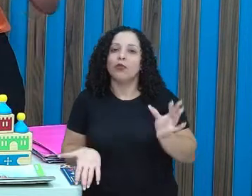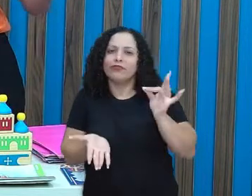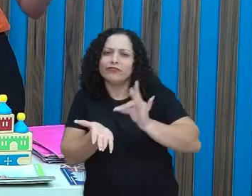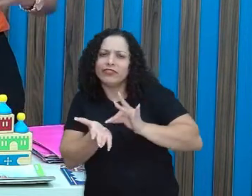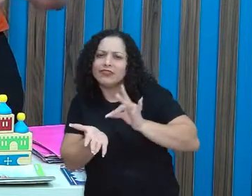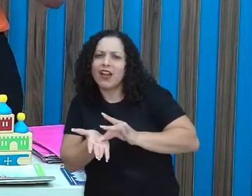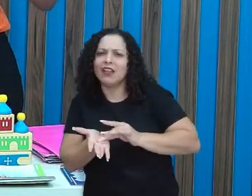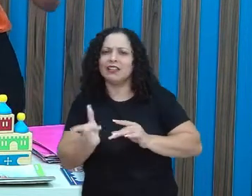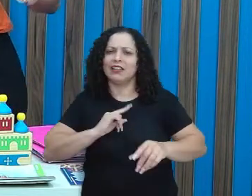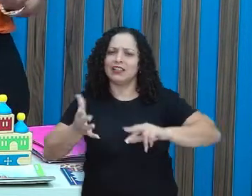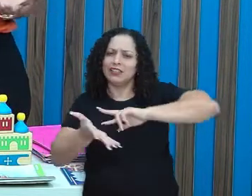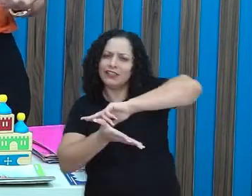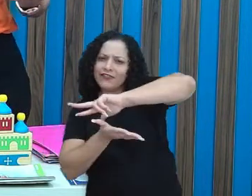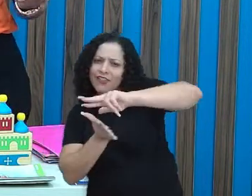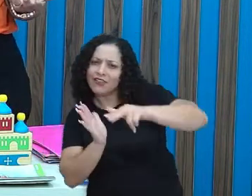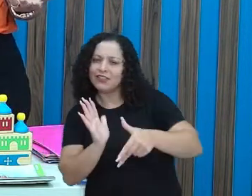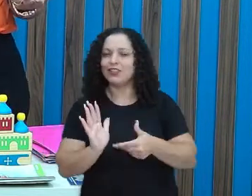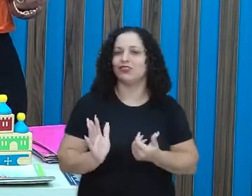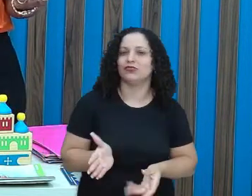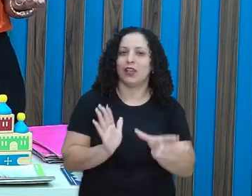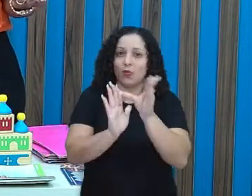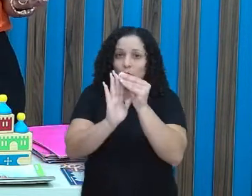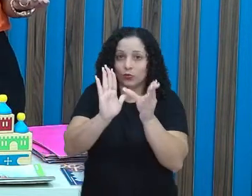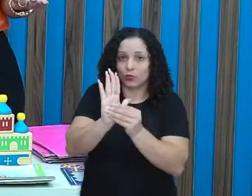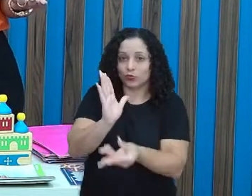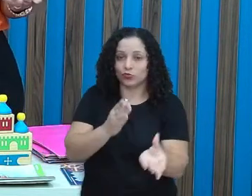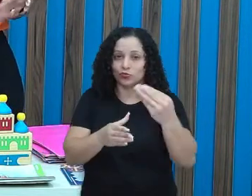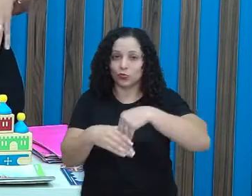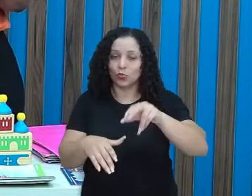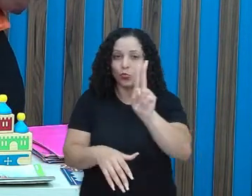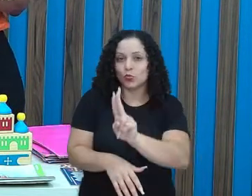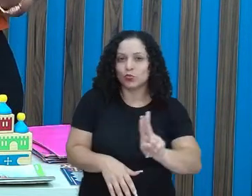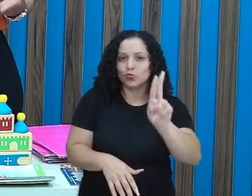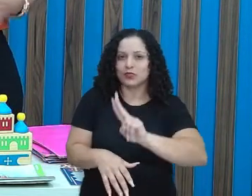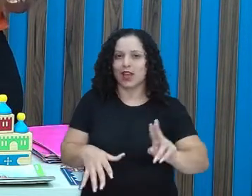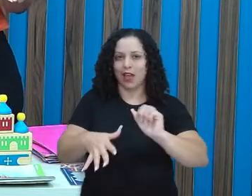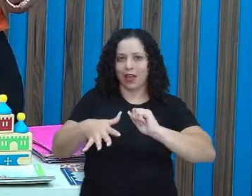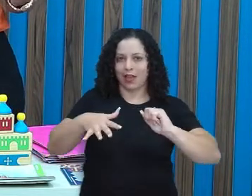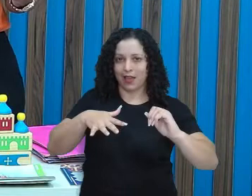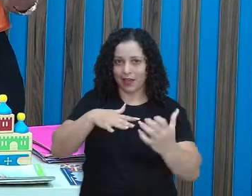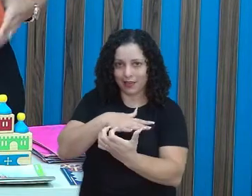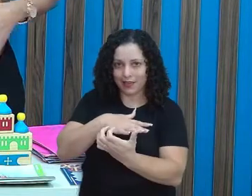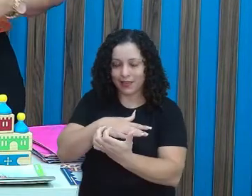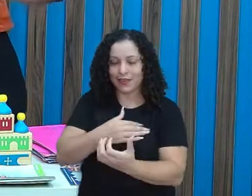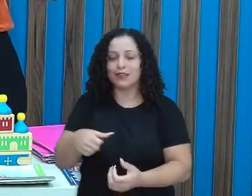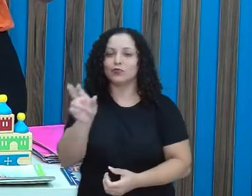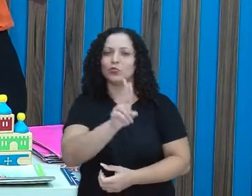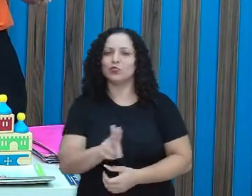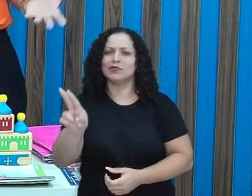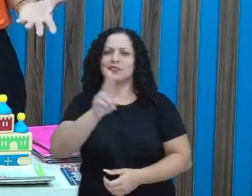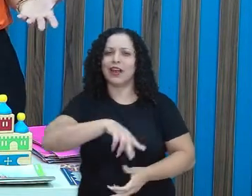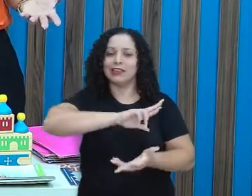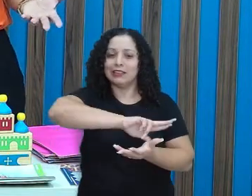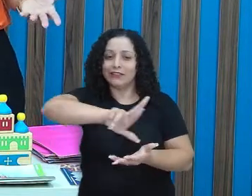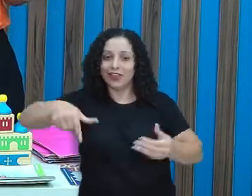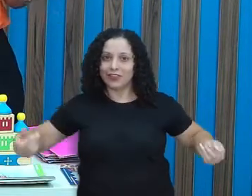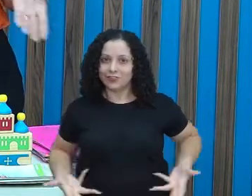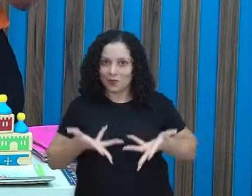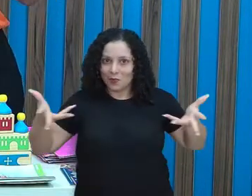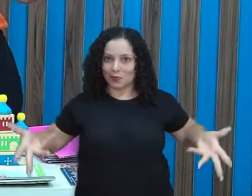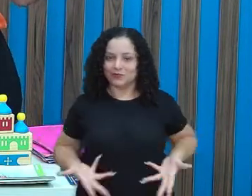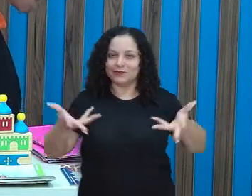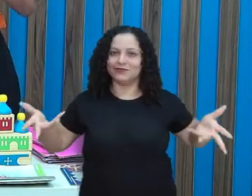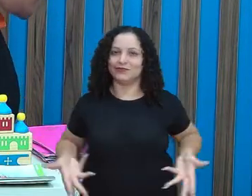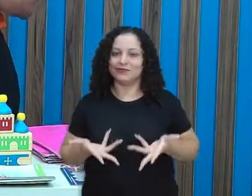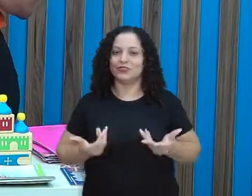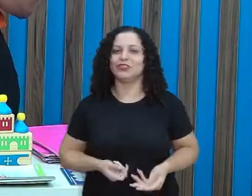verdade, vários materiais que a gente utiliza na sala de recursos, eles servem para que a gente possa fazer diferentes estimulações, né?